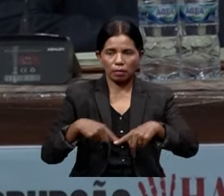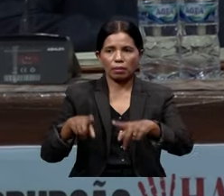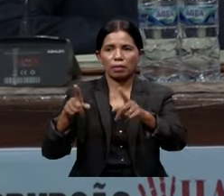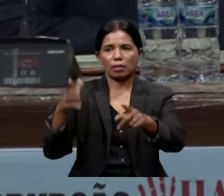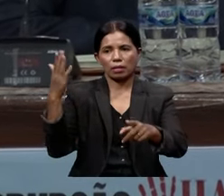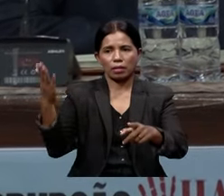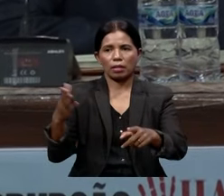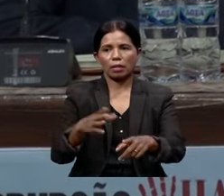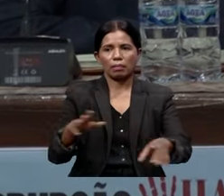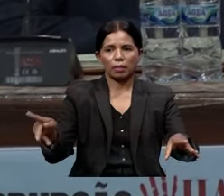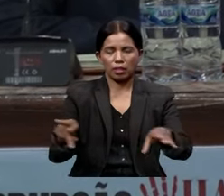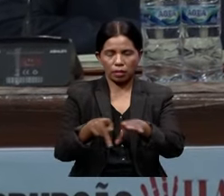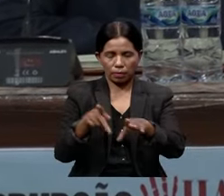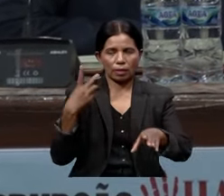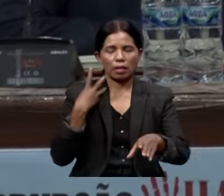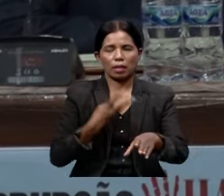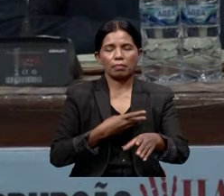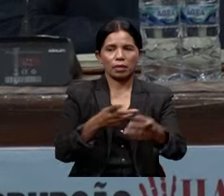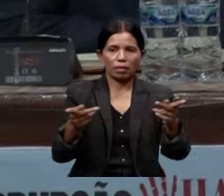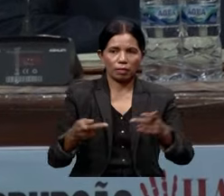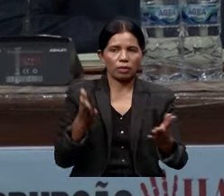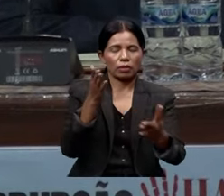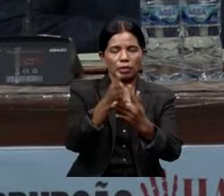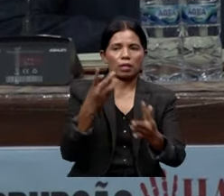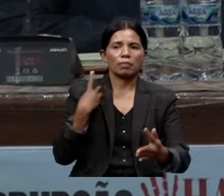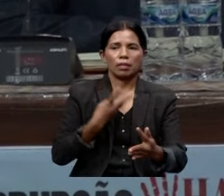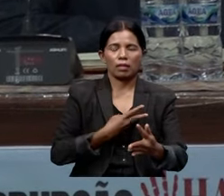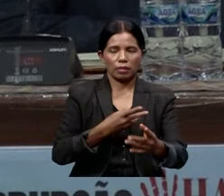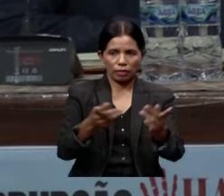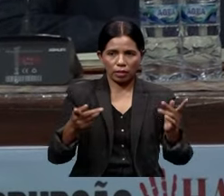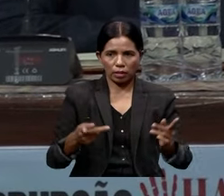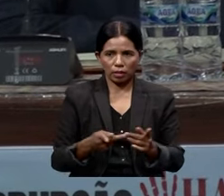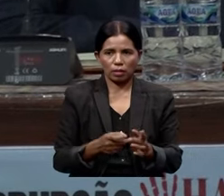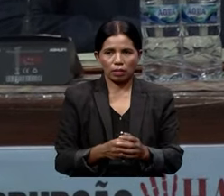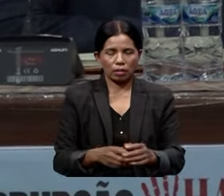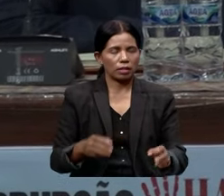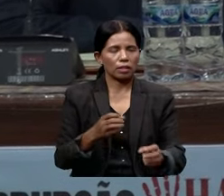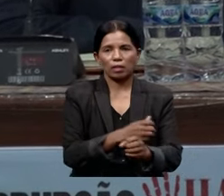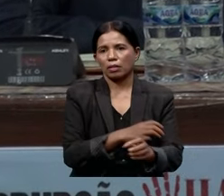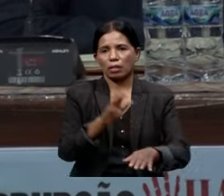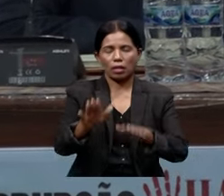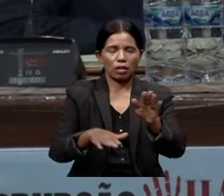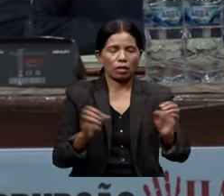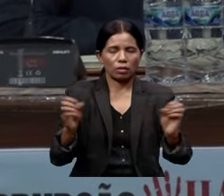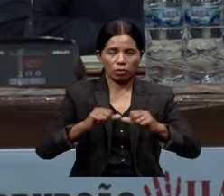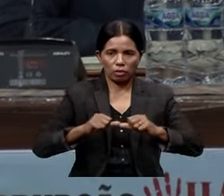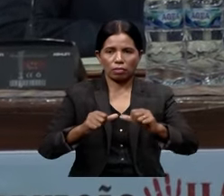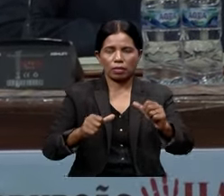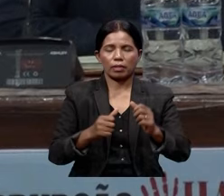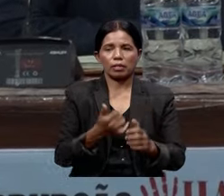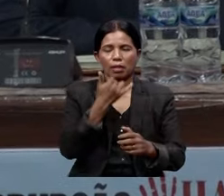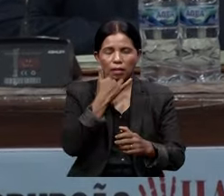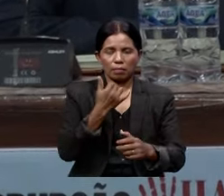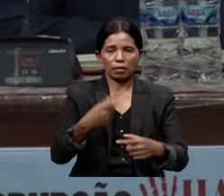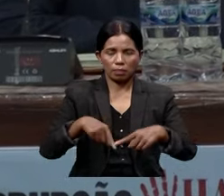a presença da minha papi. Então, a minha papi tem que dizer para a turma, lá, zona. Não tem, cara,